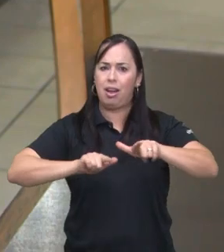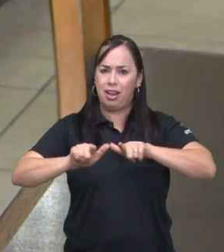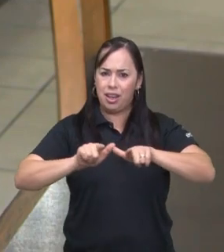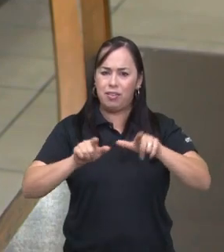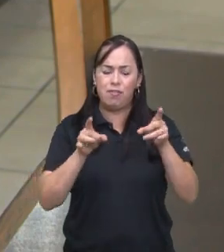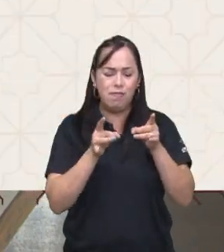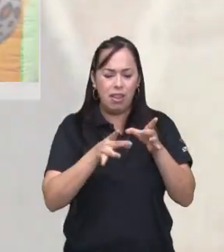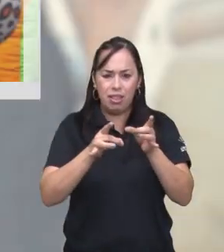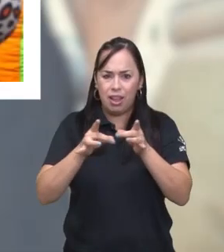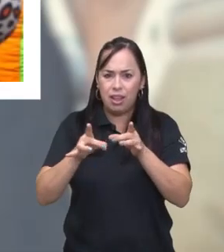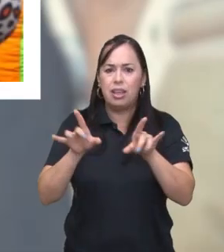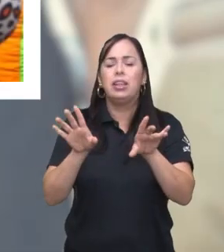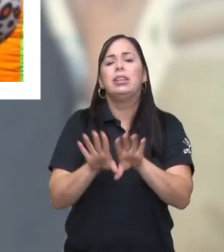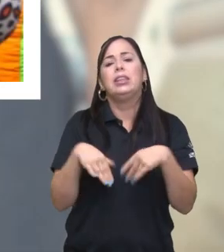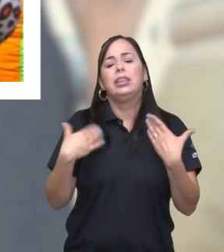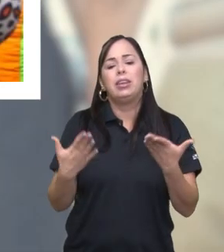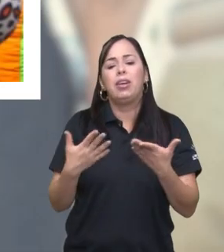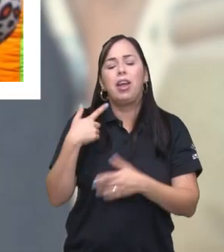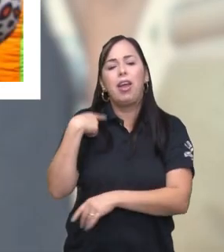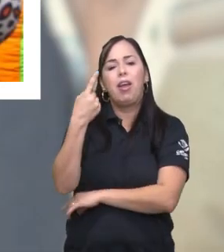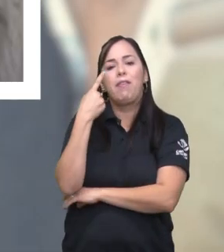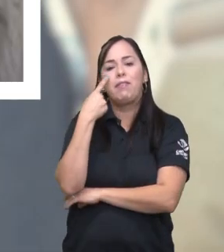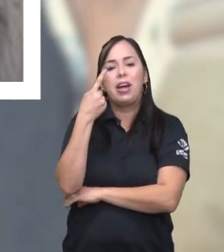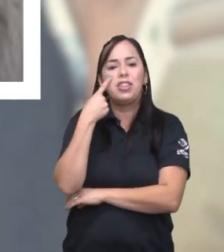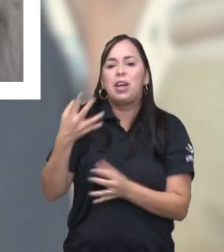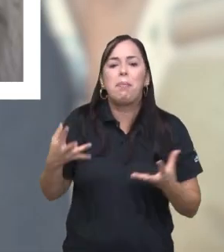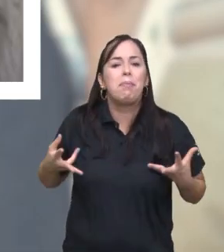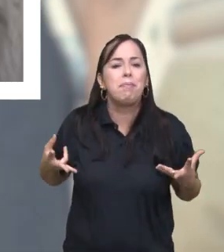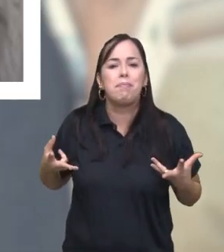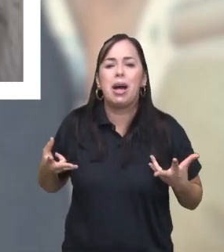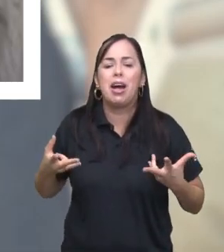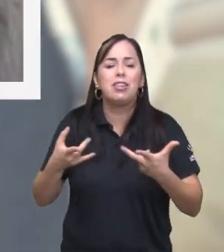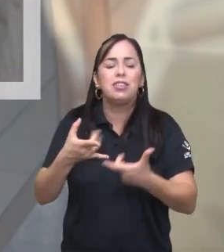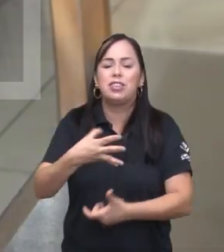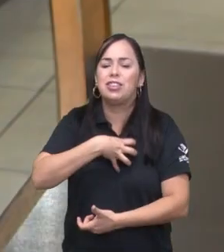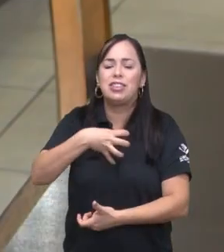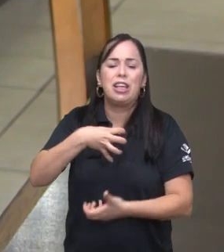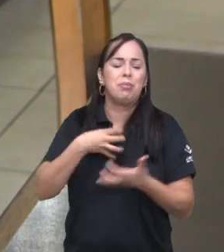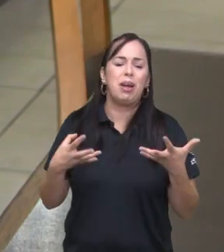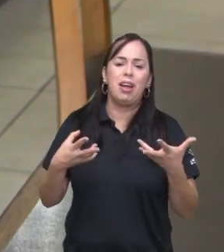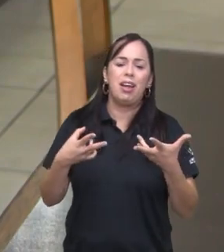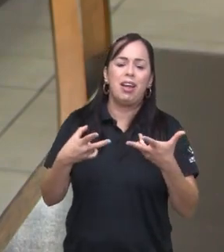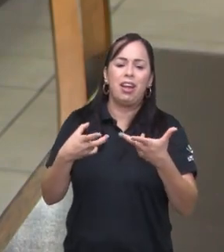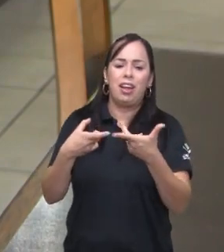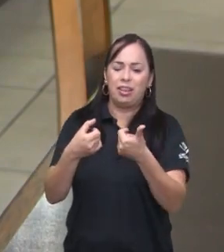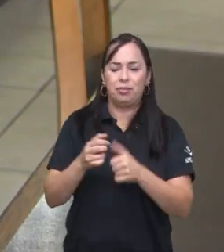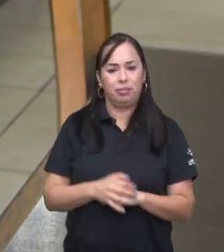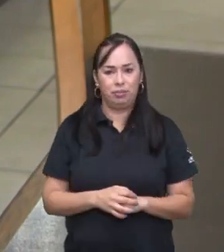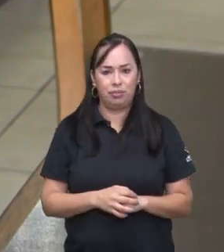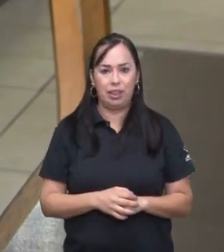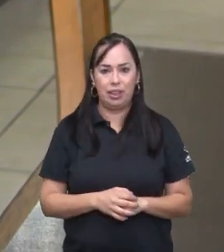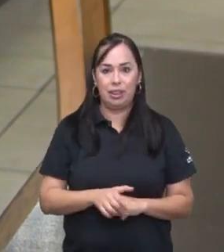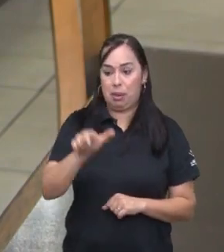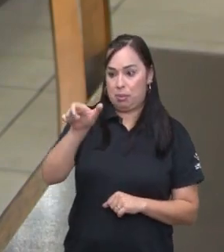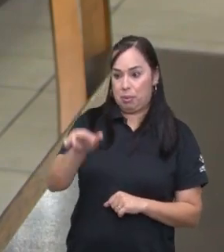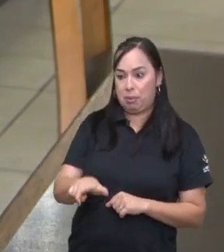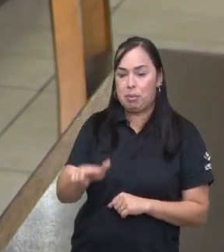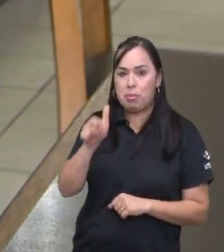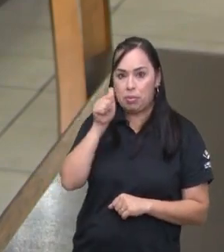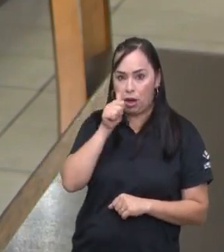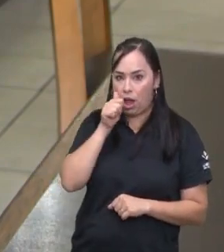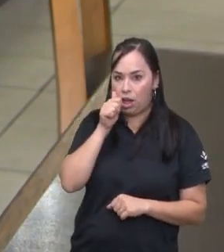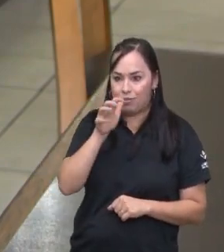E assim, eu vejo que foi uma coisa extraordinária para o bairro, para a comunidade. Tinha até uma senhora que, eu não me lembro o